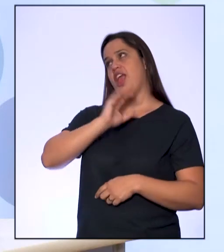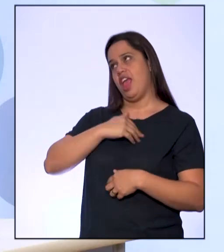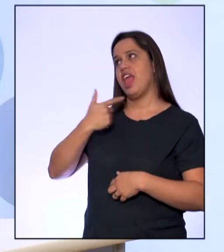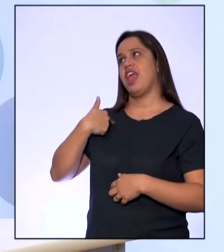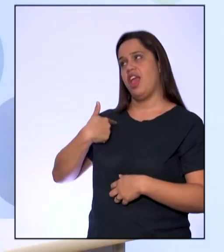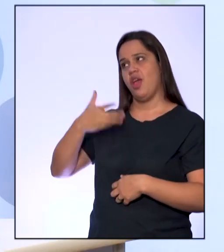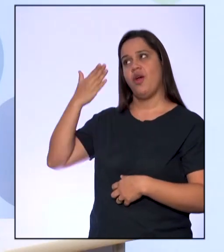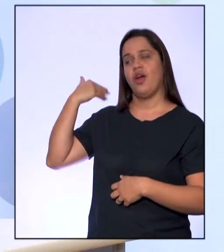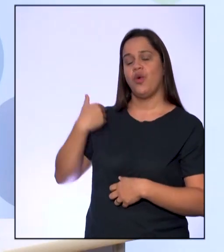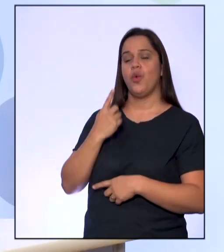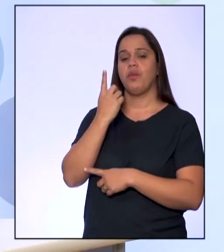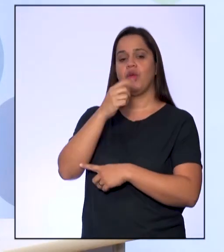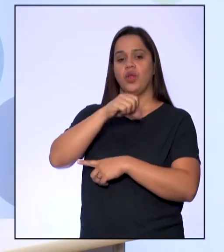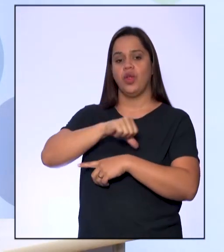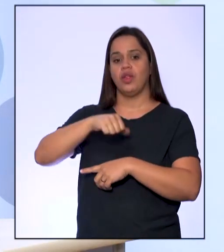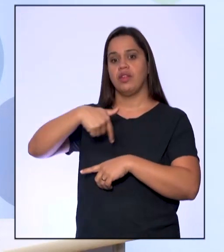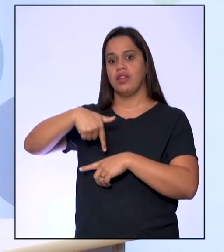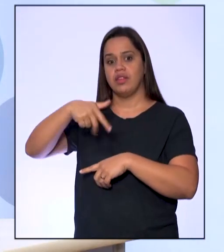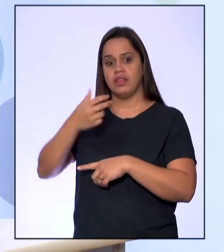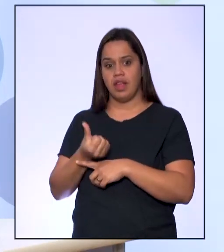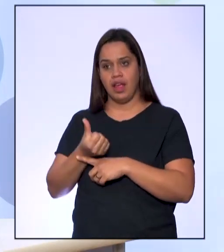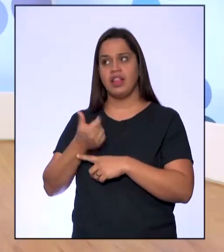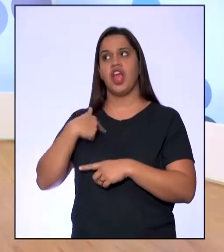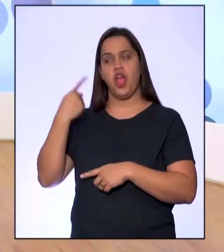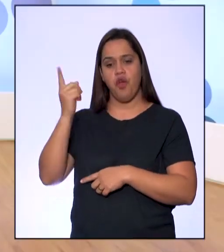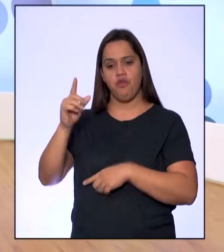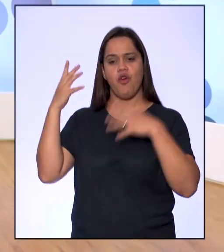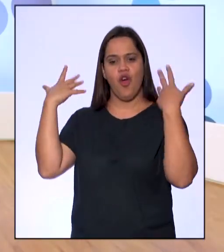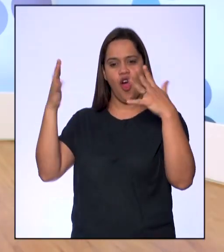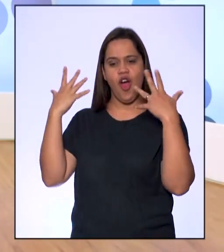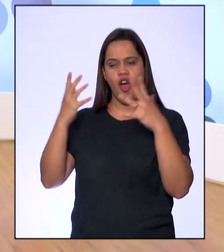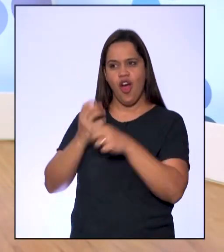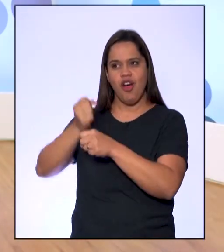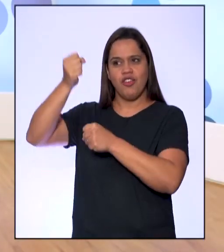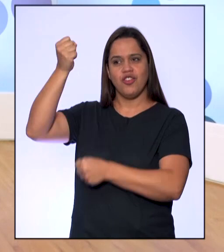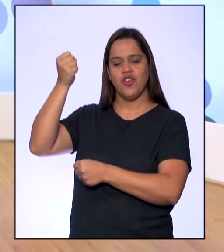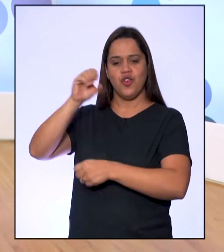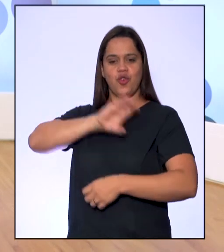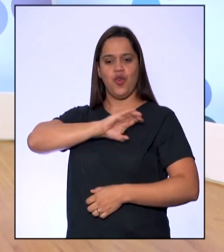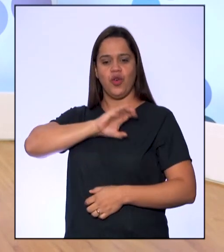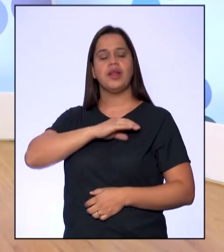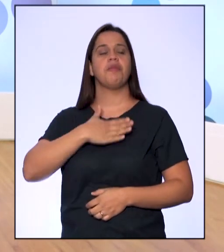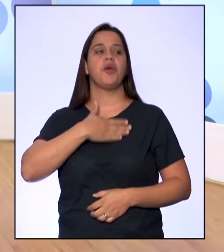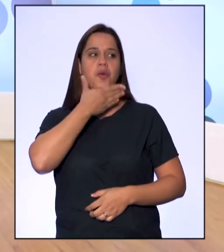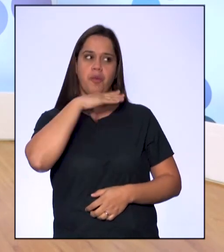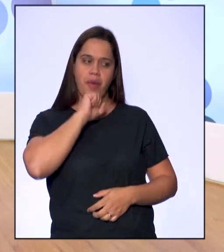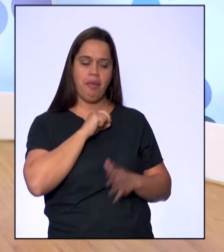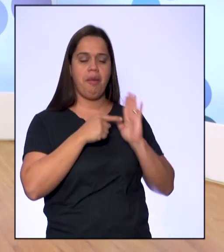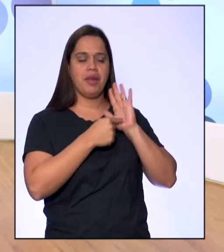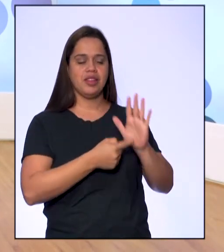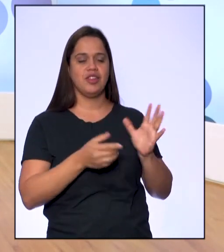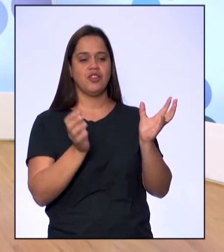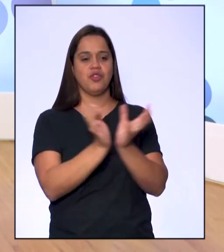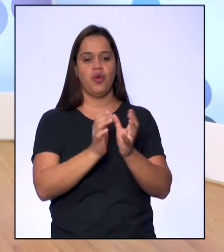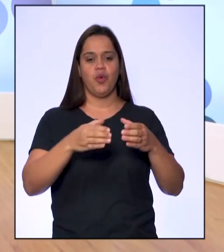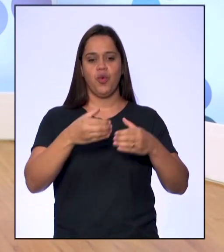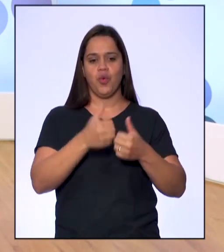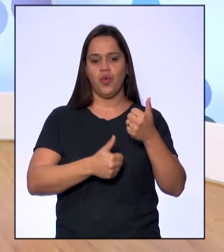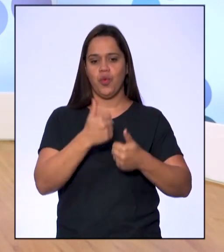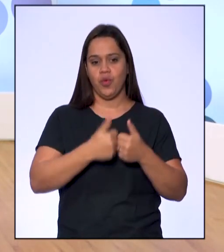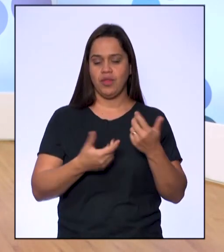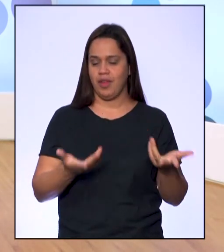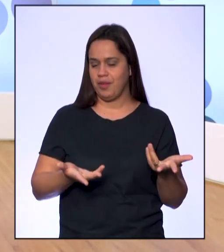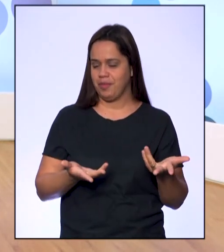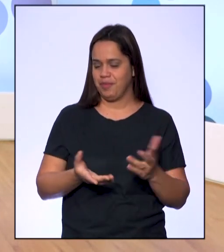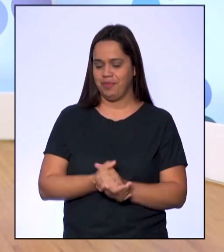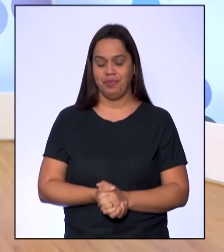fui comemorar a vitória do Corinthians. Olha só, e meu pai me apresentou o Corinthians. Como vocês podem ver, isso é